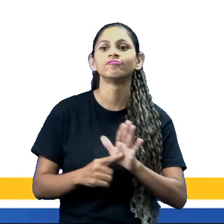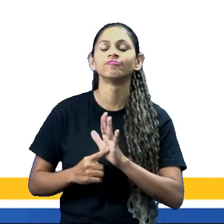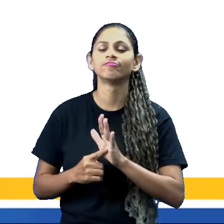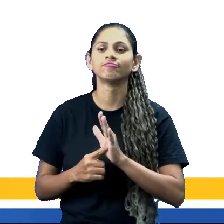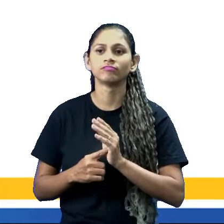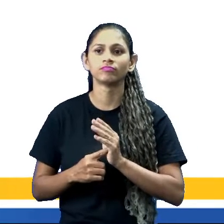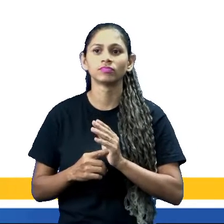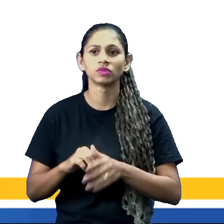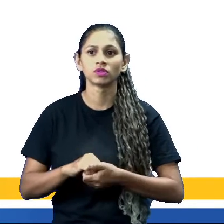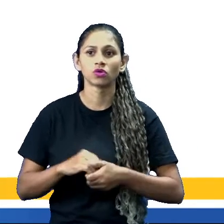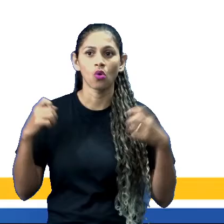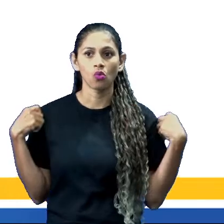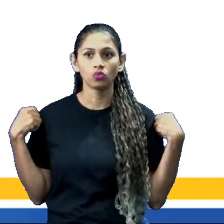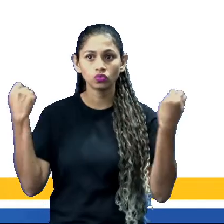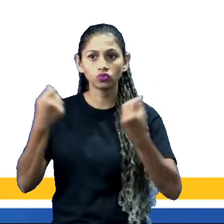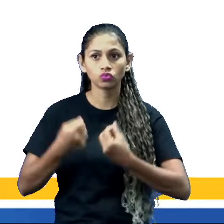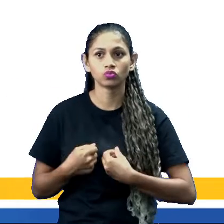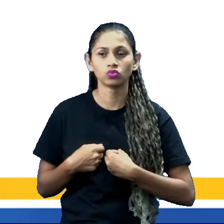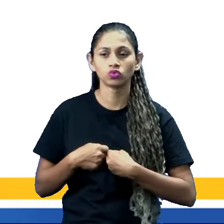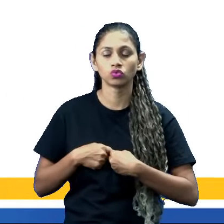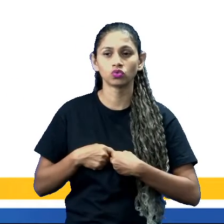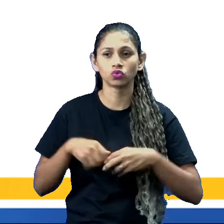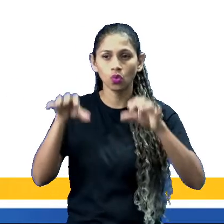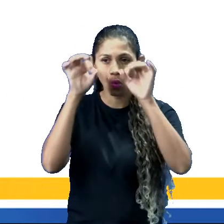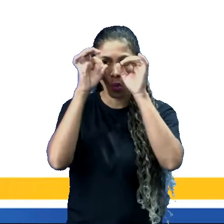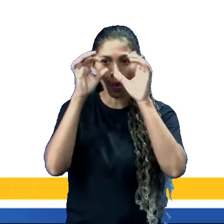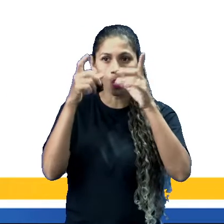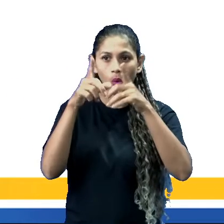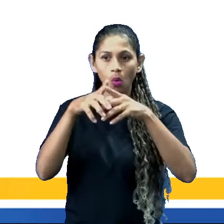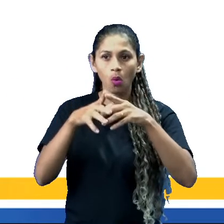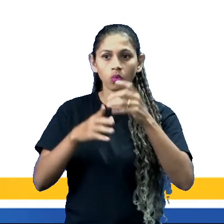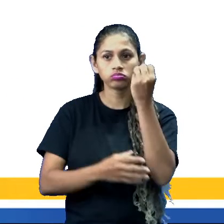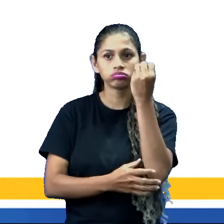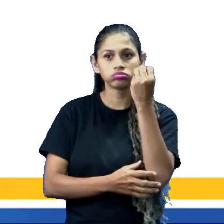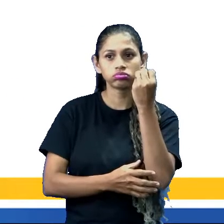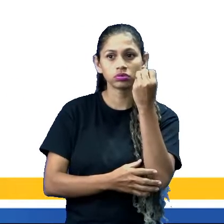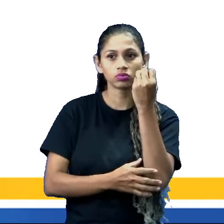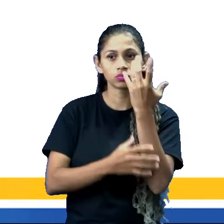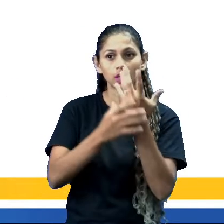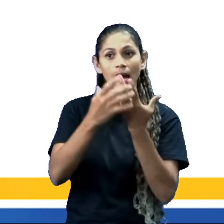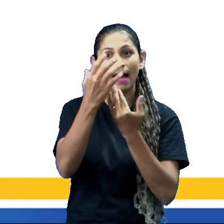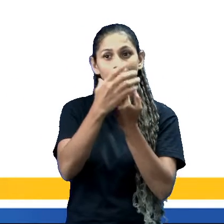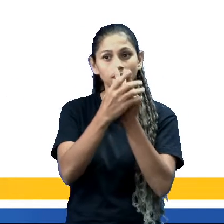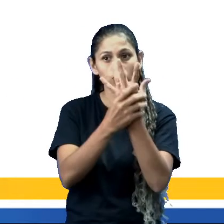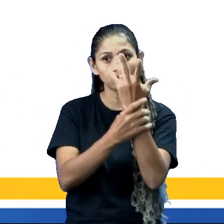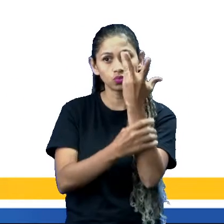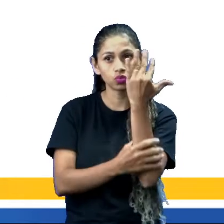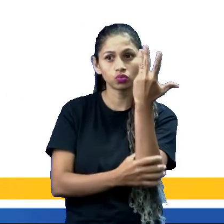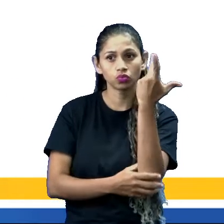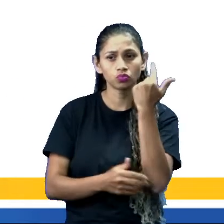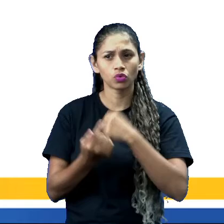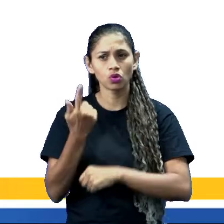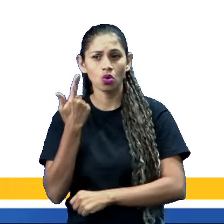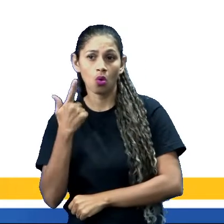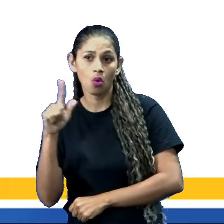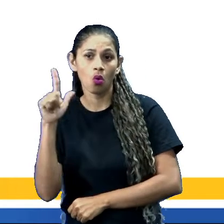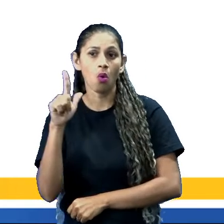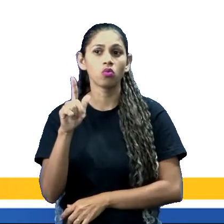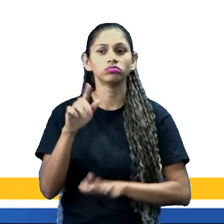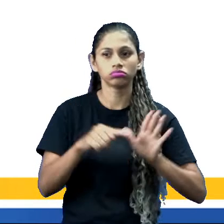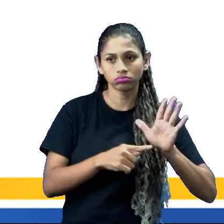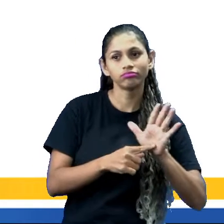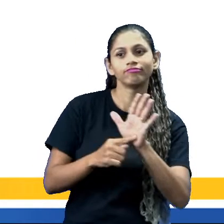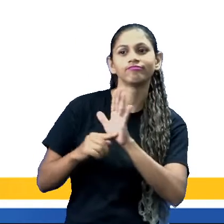de jaleco, de óculos e máscara, né, a questão do uso obrigatório das luvas, entre outros